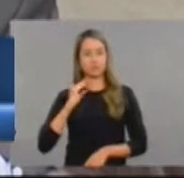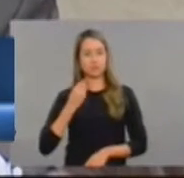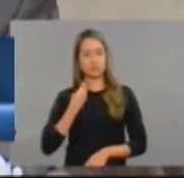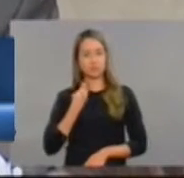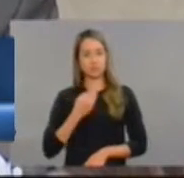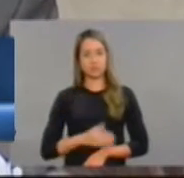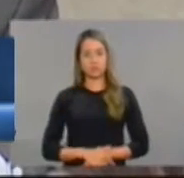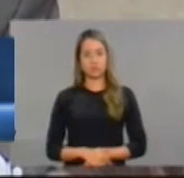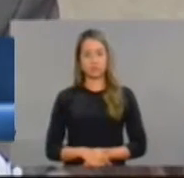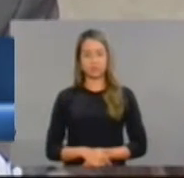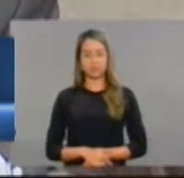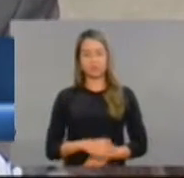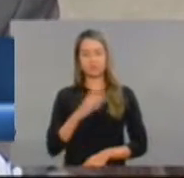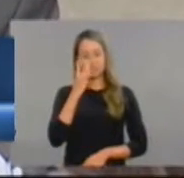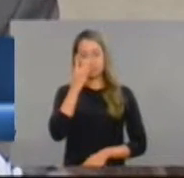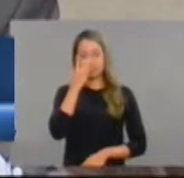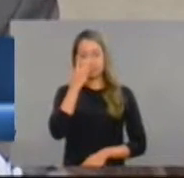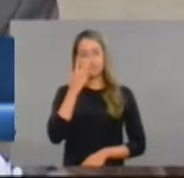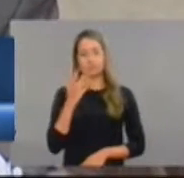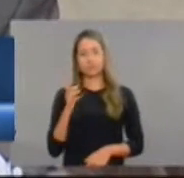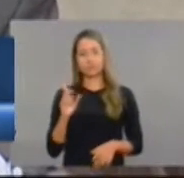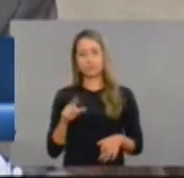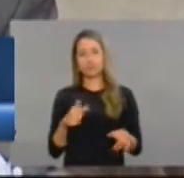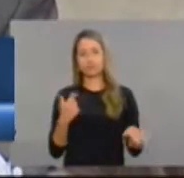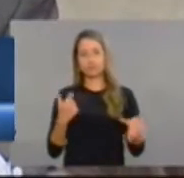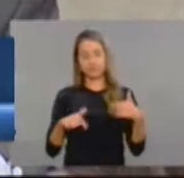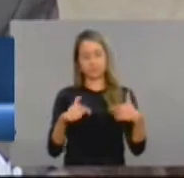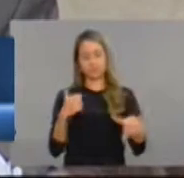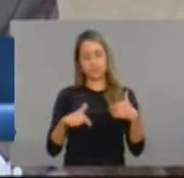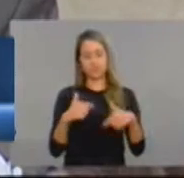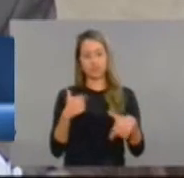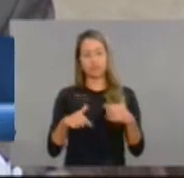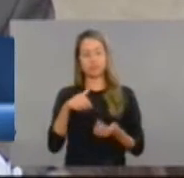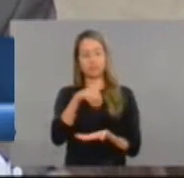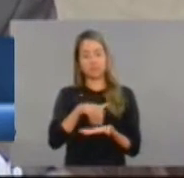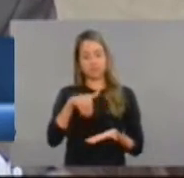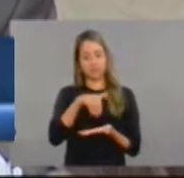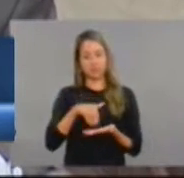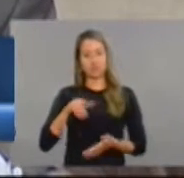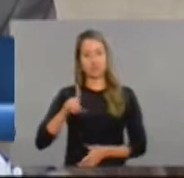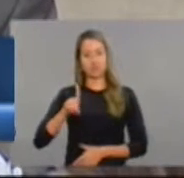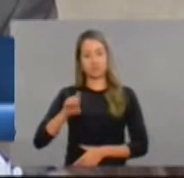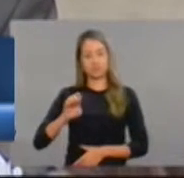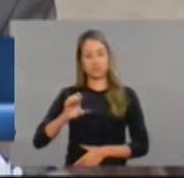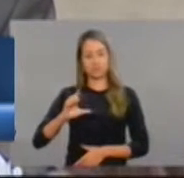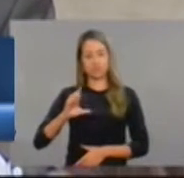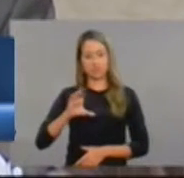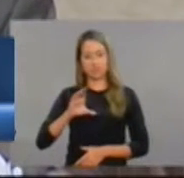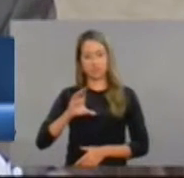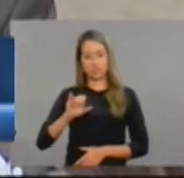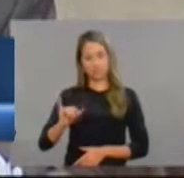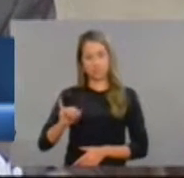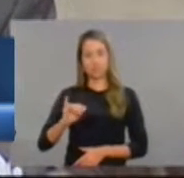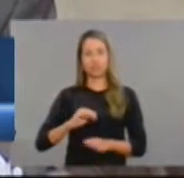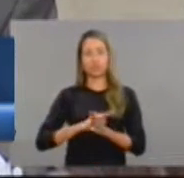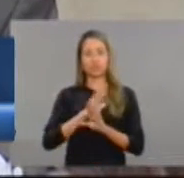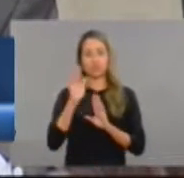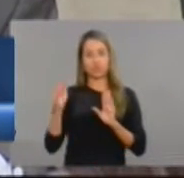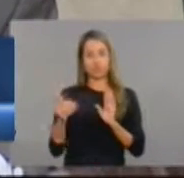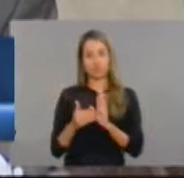tropa através do do de vossa senhoria secretário Delci e também com todos os seus servidores